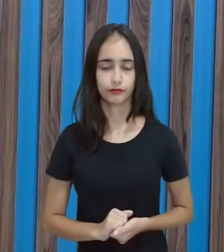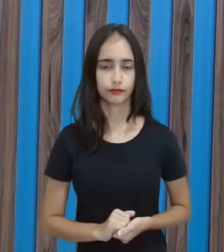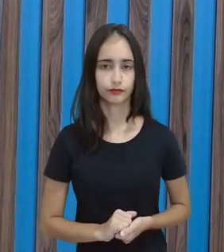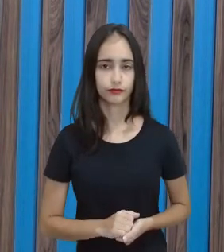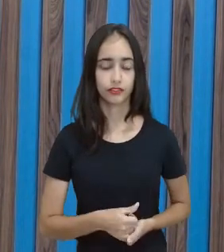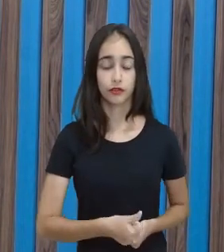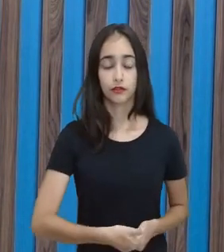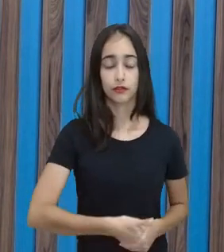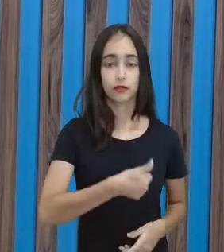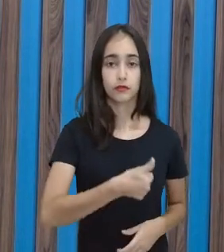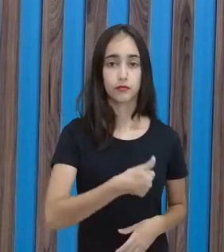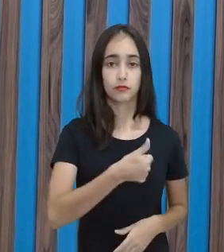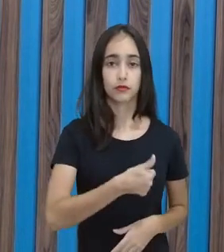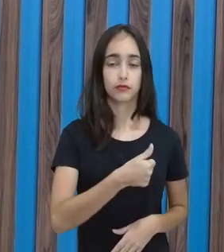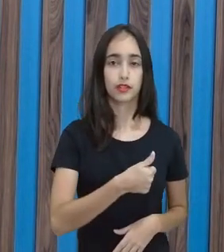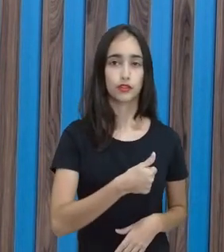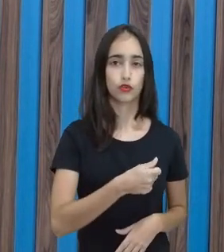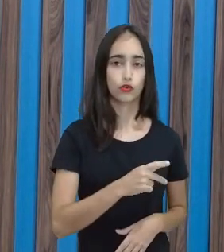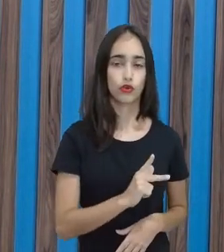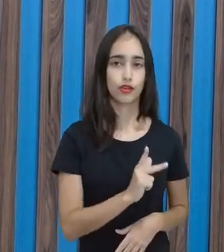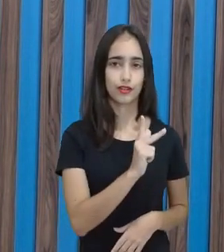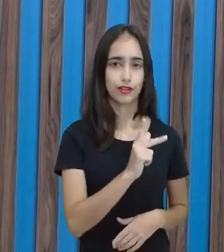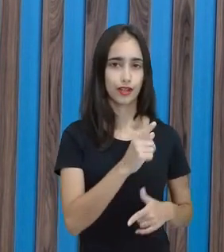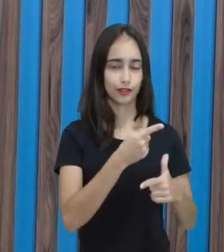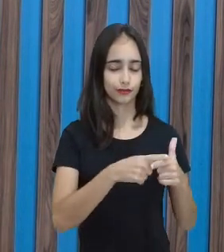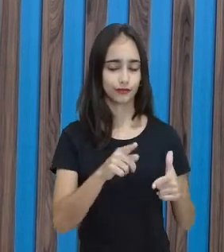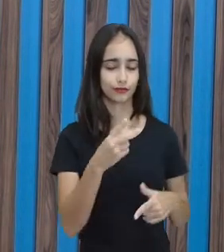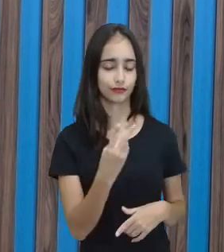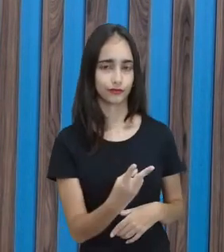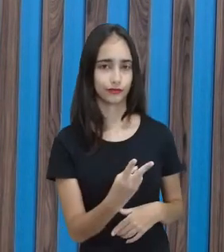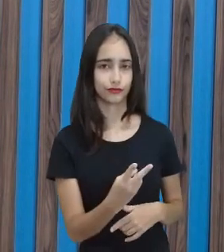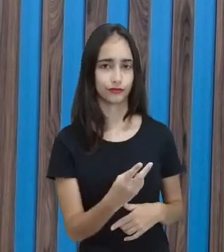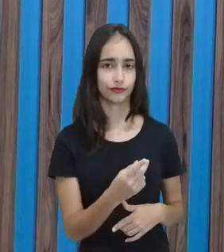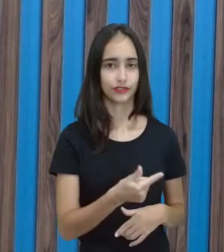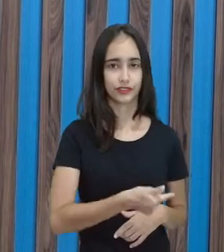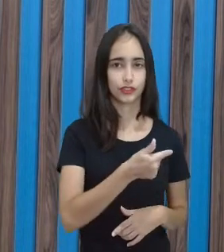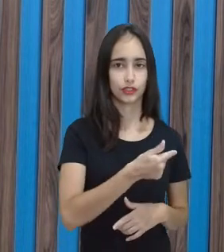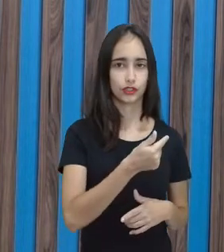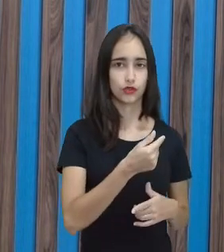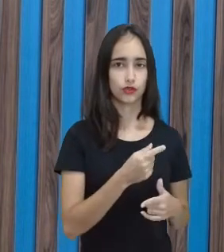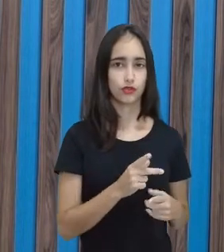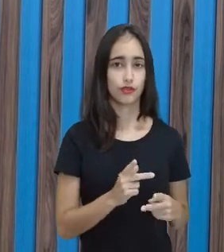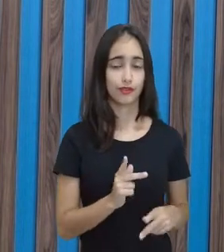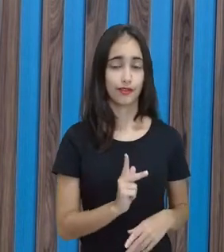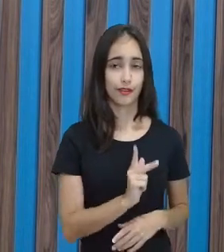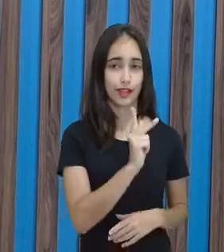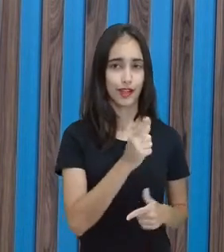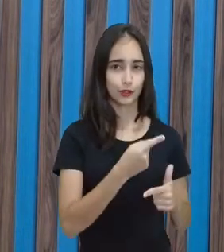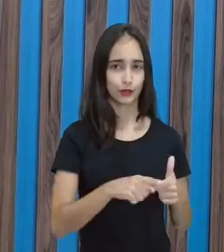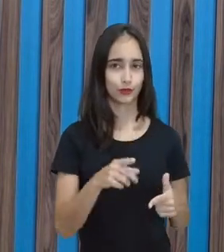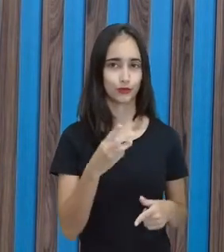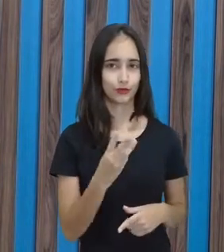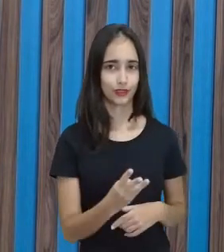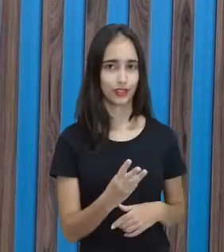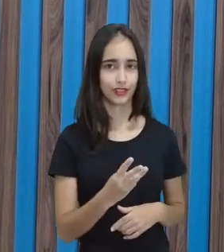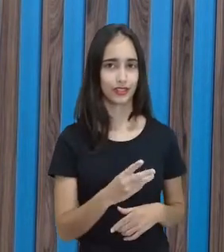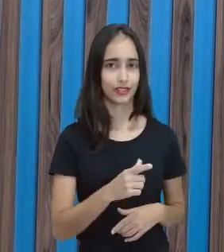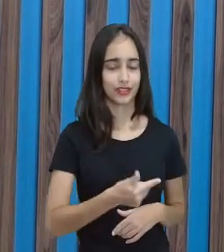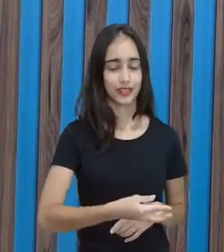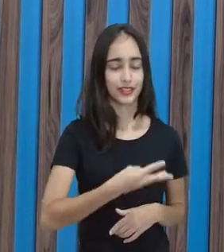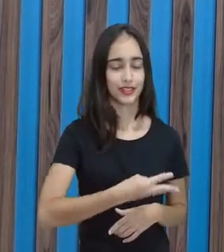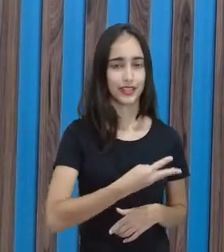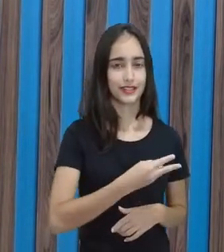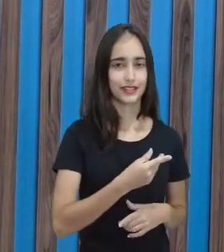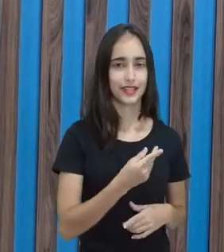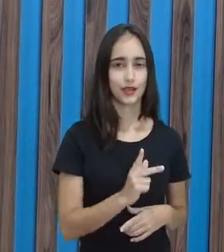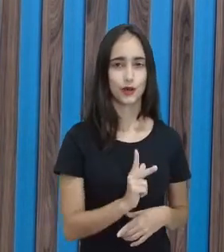O primeiro, k sobre 2. O segundo, k sobre 3. O terceiro, k sobre 5. O maior valor vai ser o